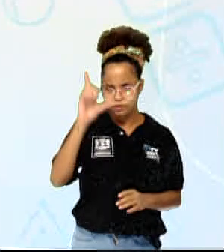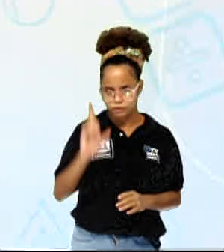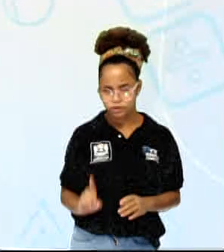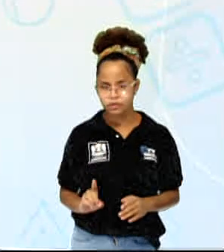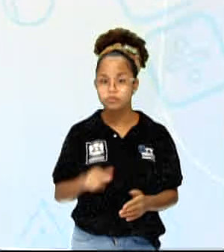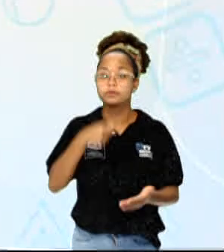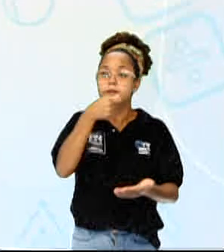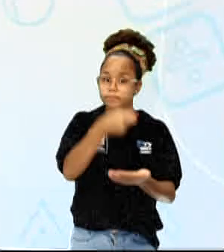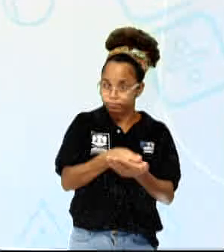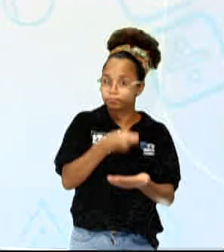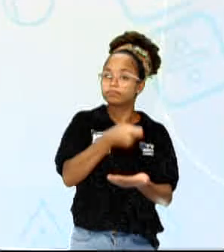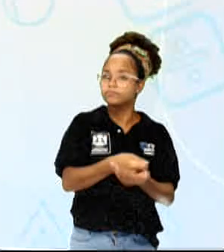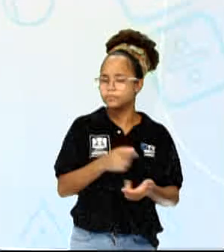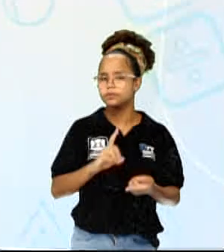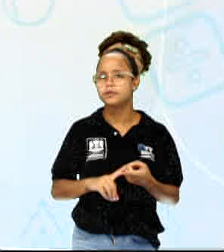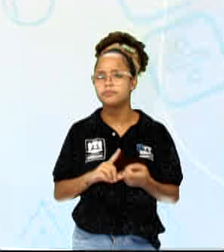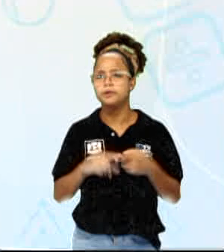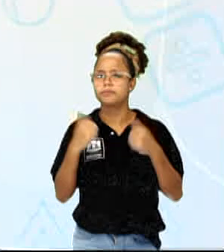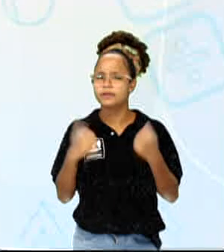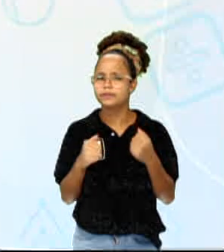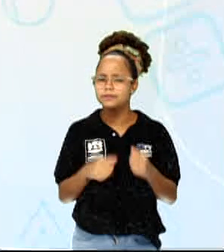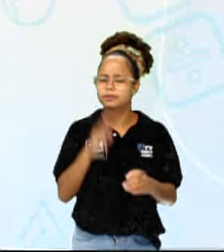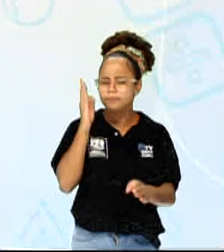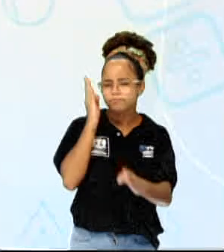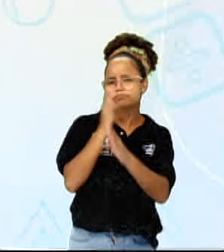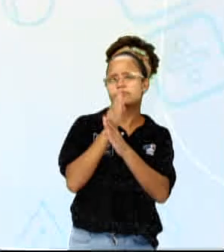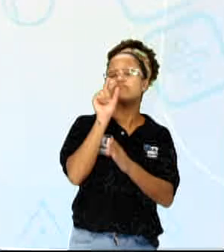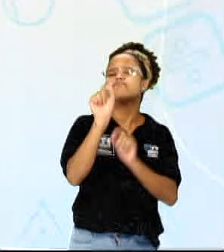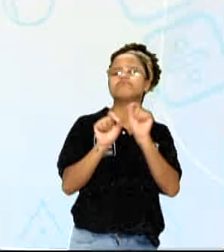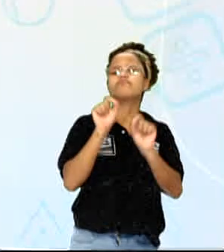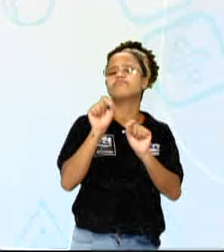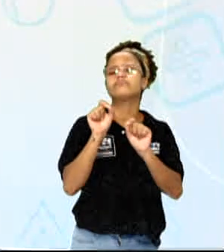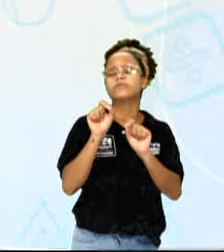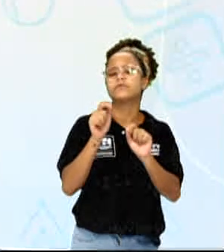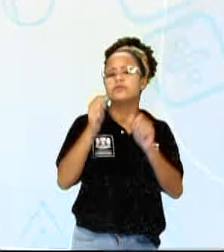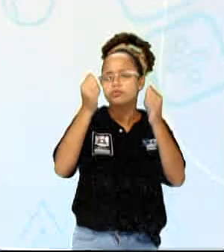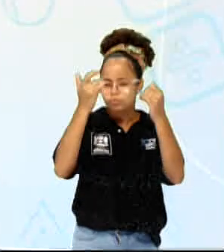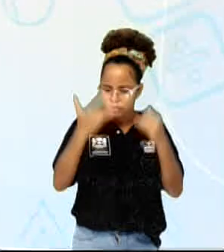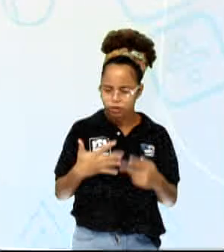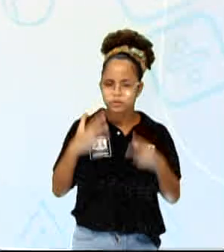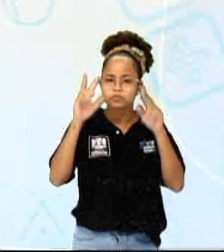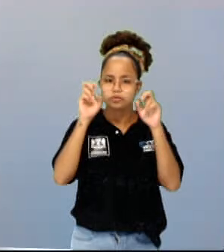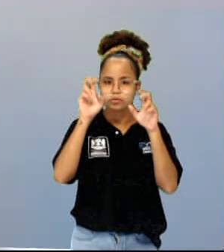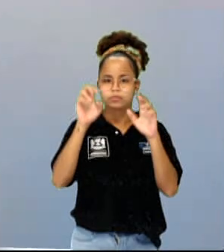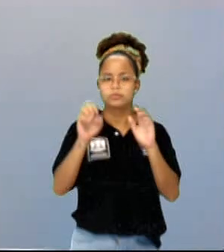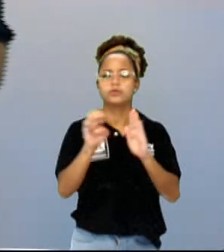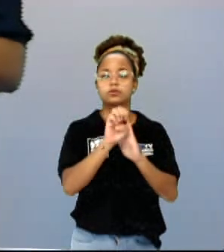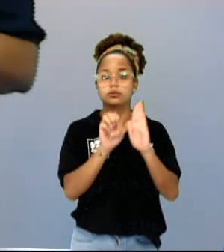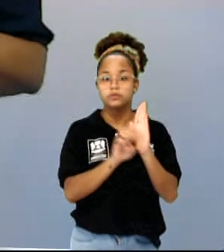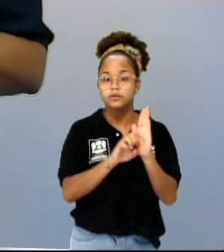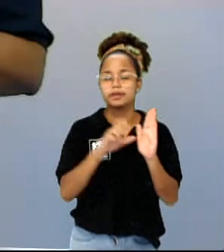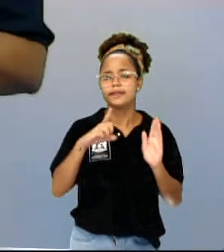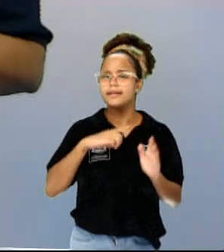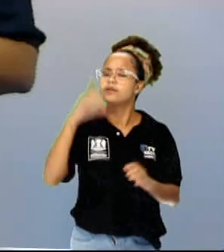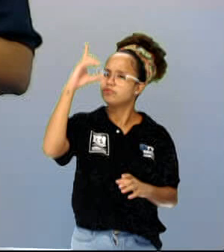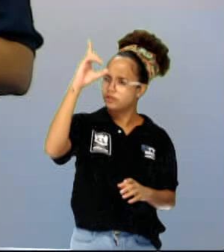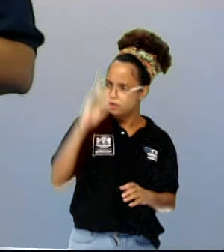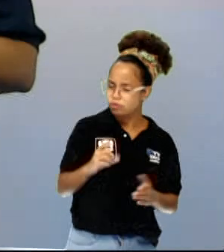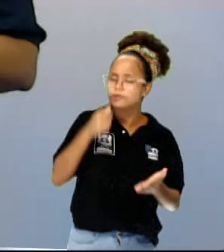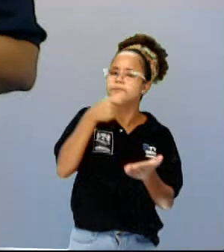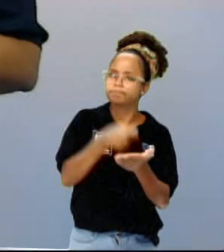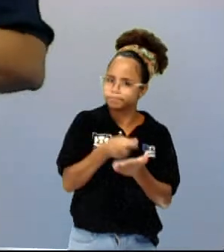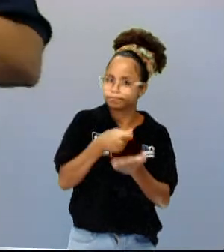gente atentar, perceber que, quando a gente fala do Estatuto, ele traz não somente os direitos, mas também